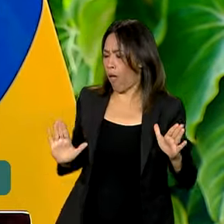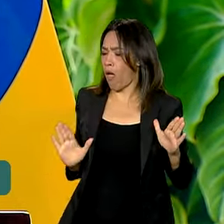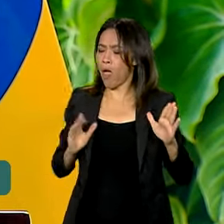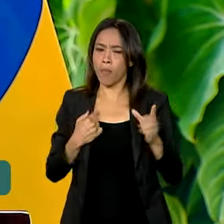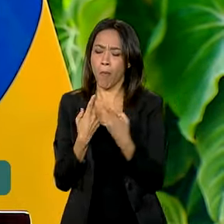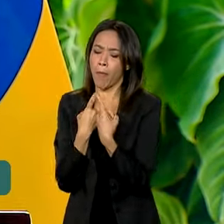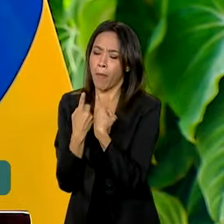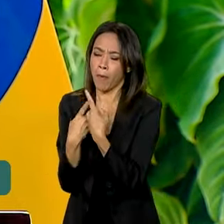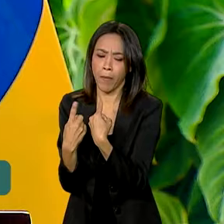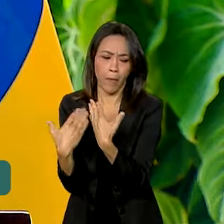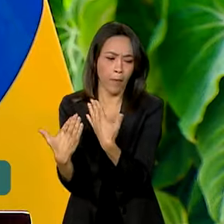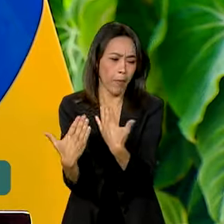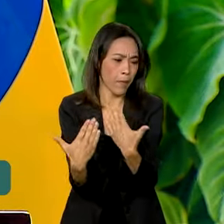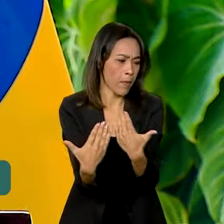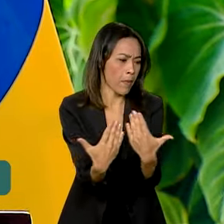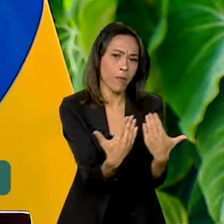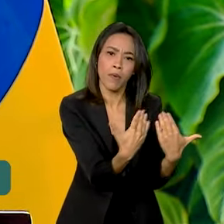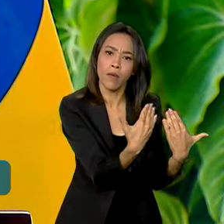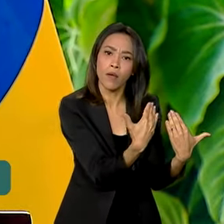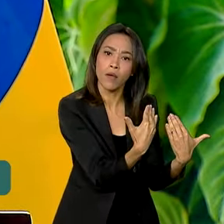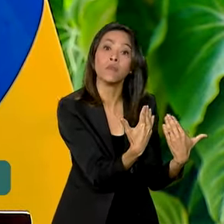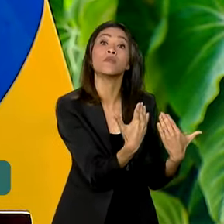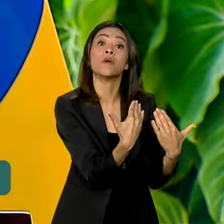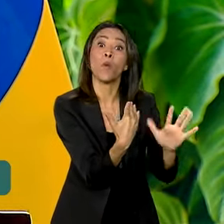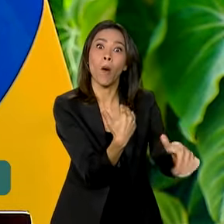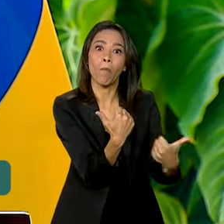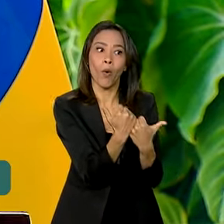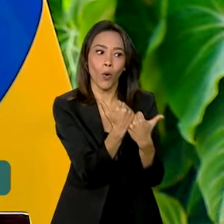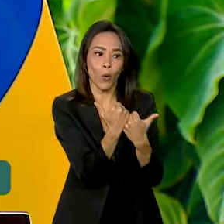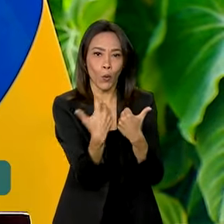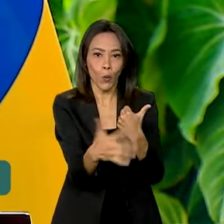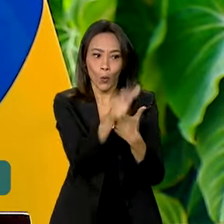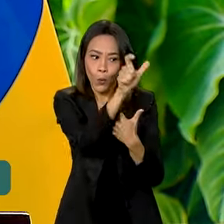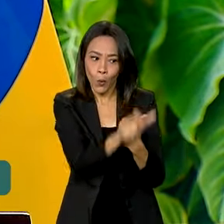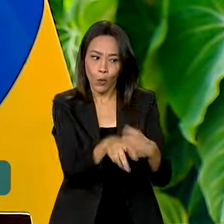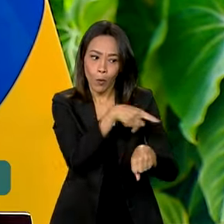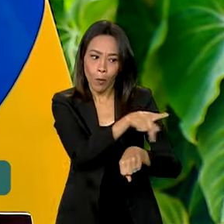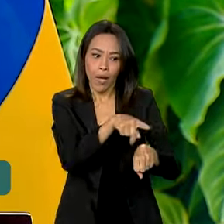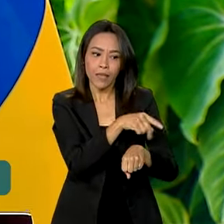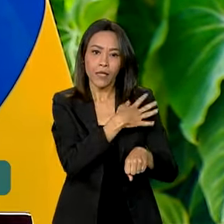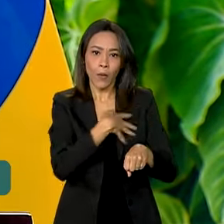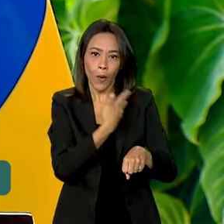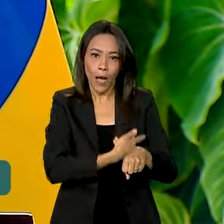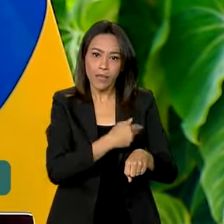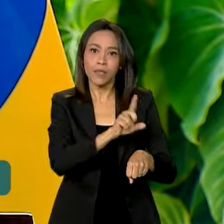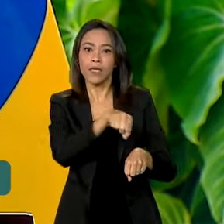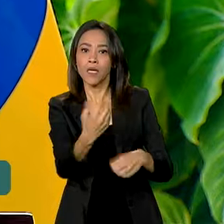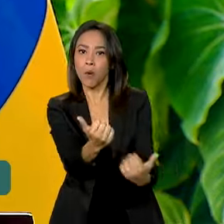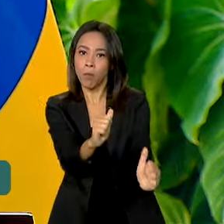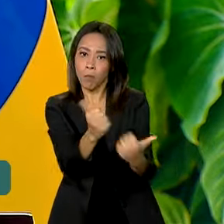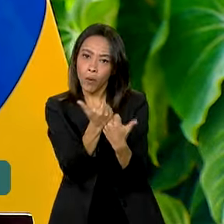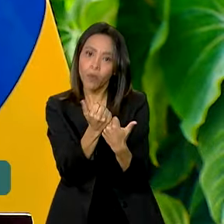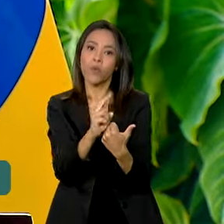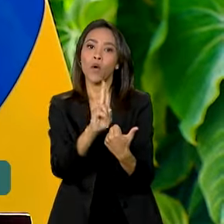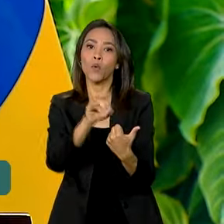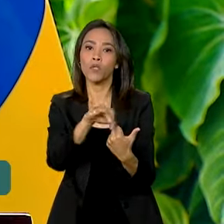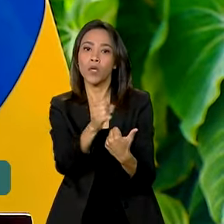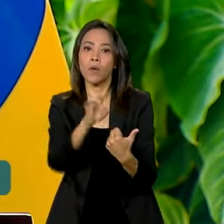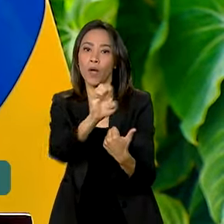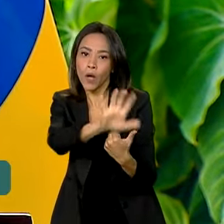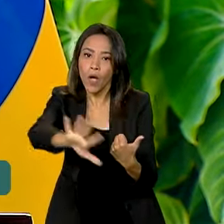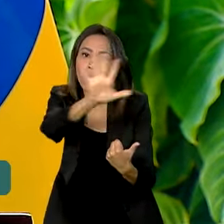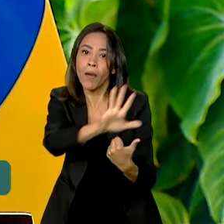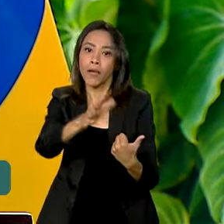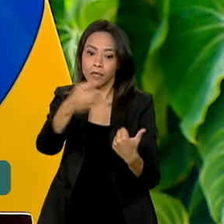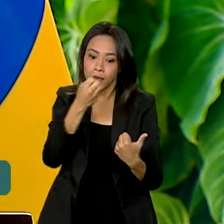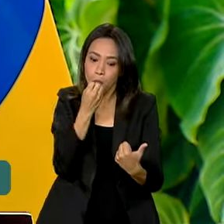organizações internacionais. O apoio da Croácia e da União Europeia será de grande valia para que a aliança